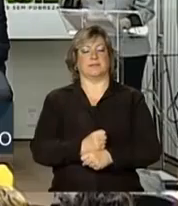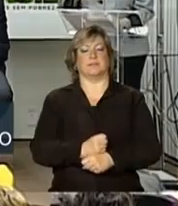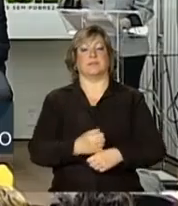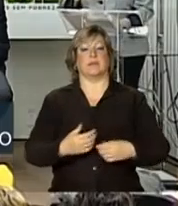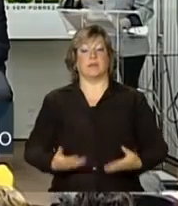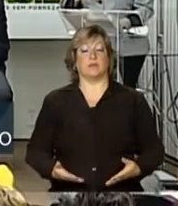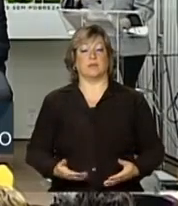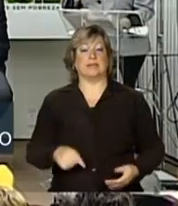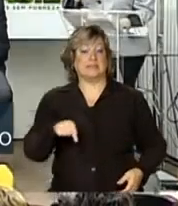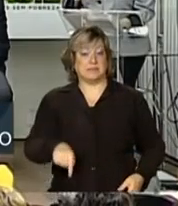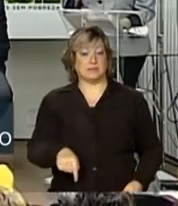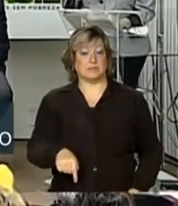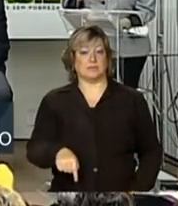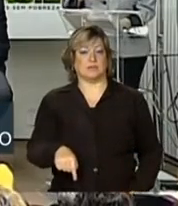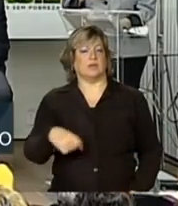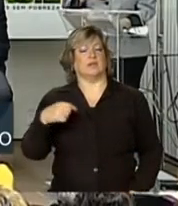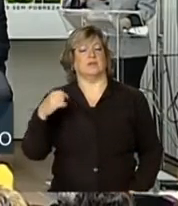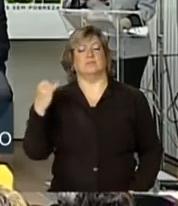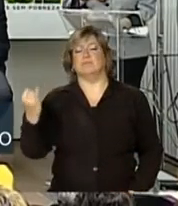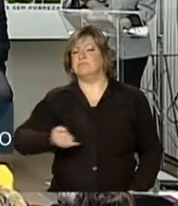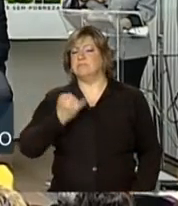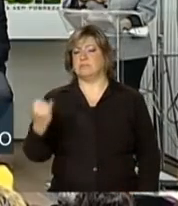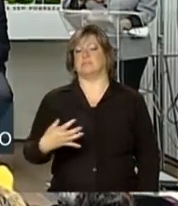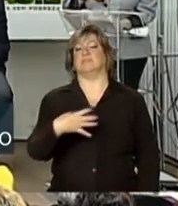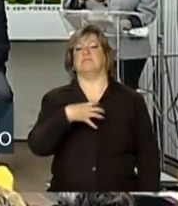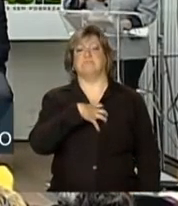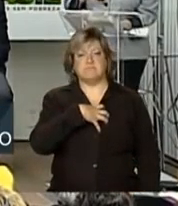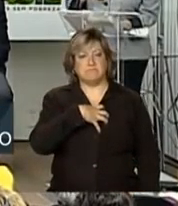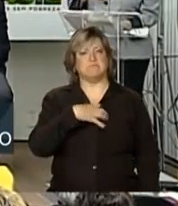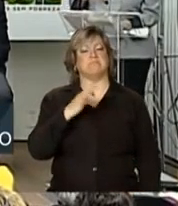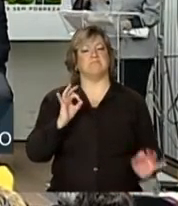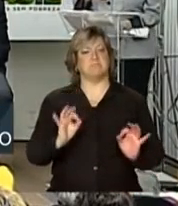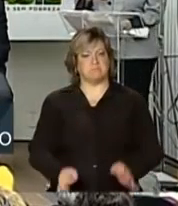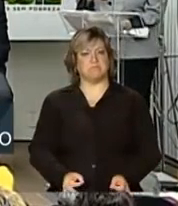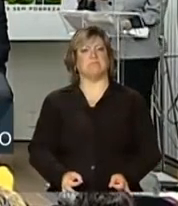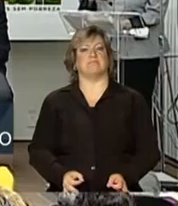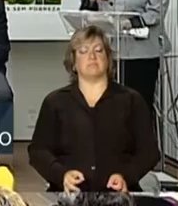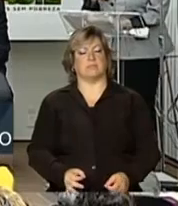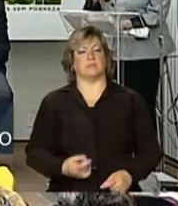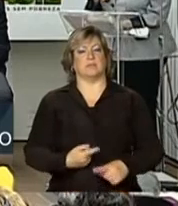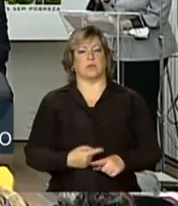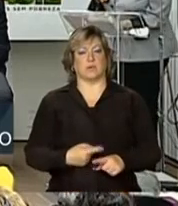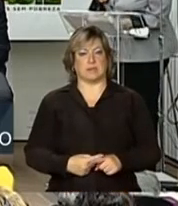Foi de uma sensibilidade e de uma